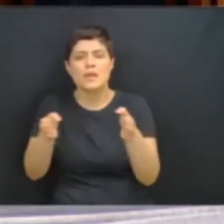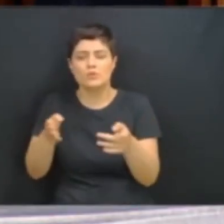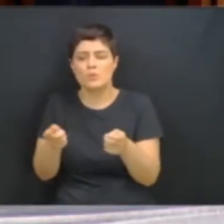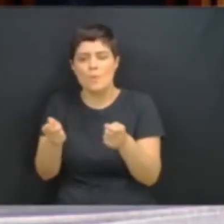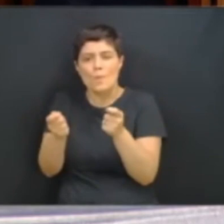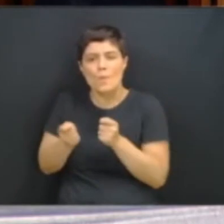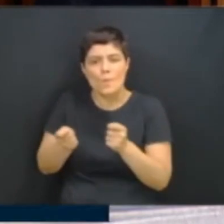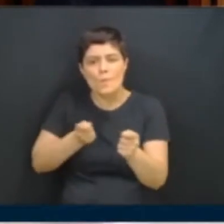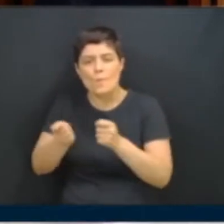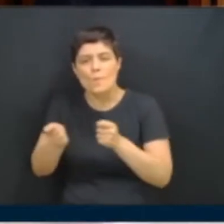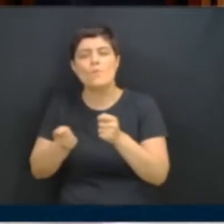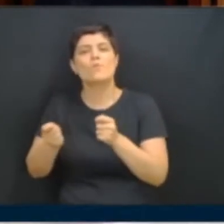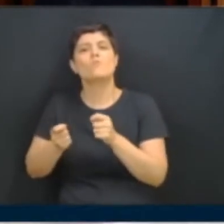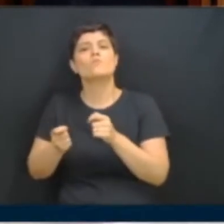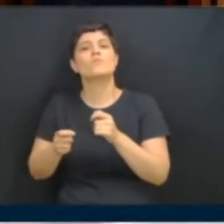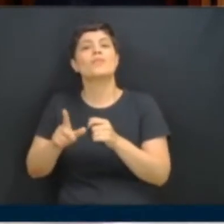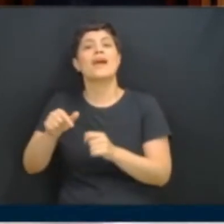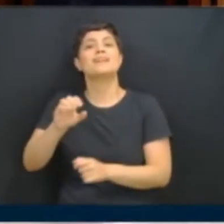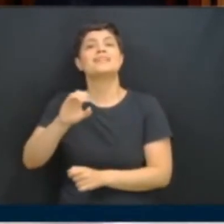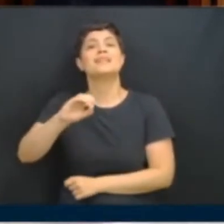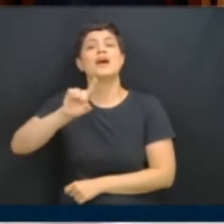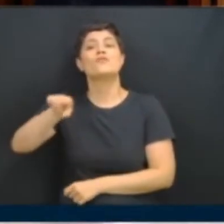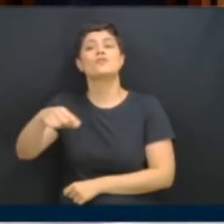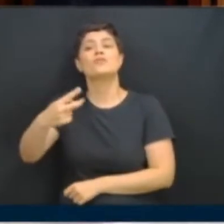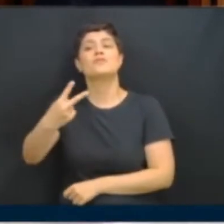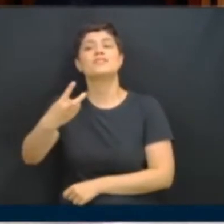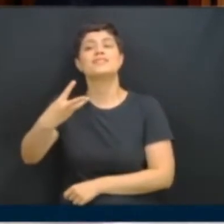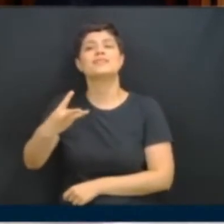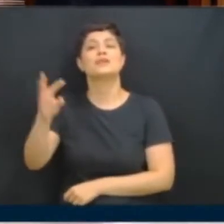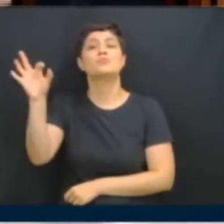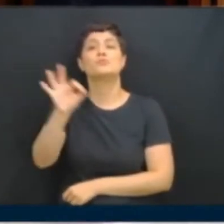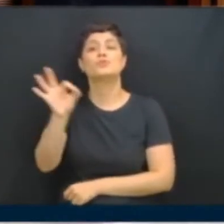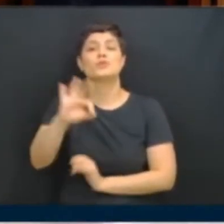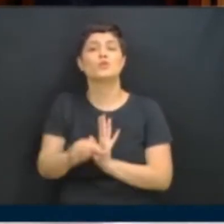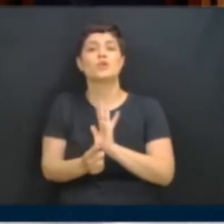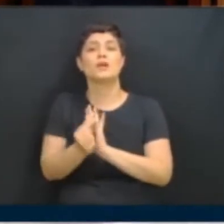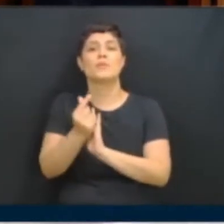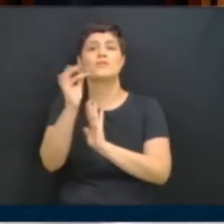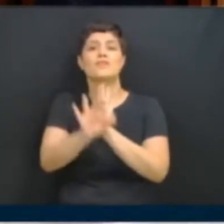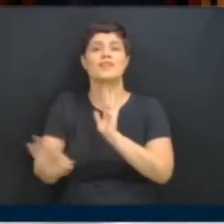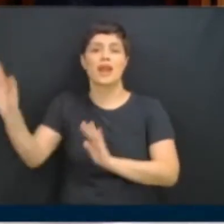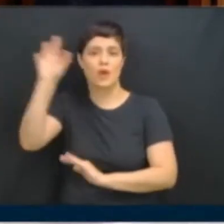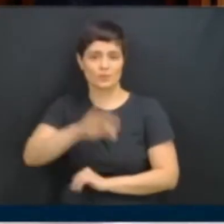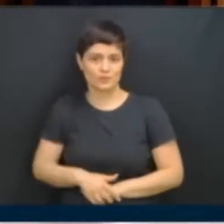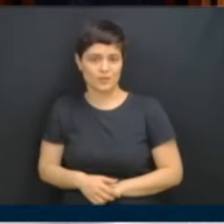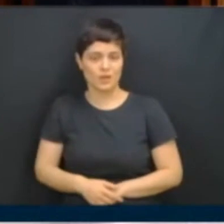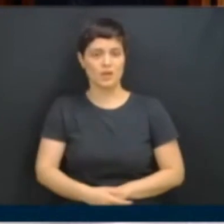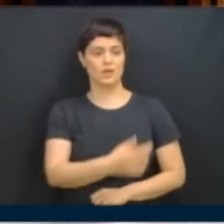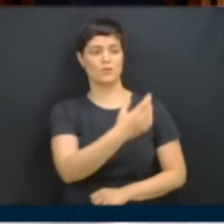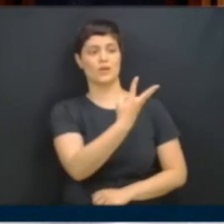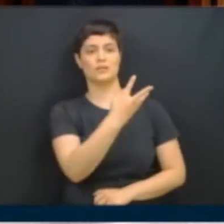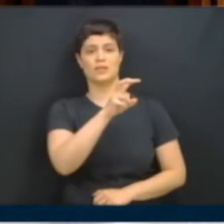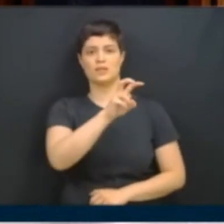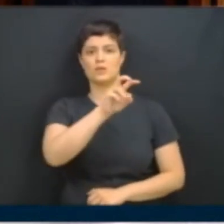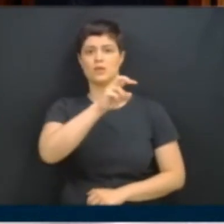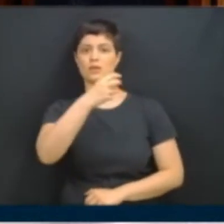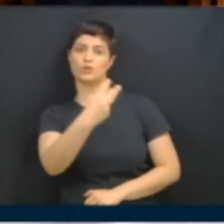representa 0,23%. Sabe o corte na saúde de 452